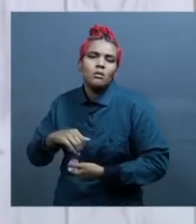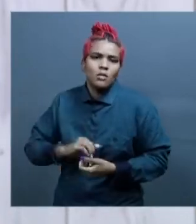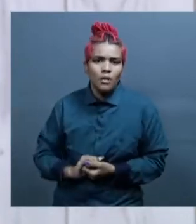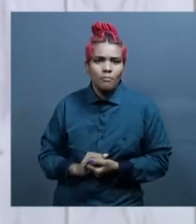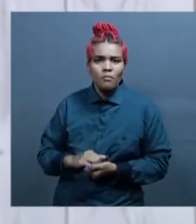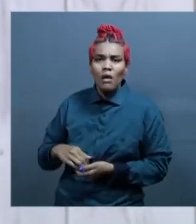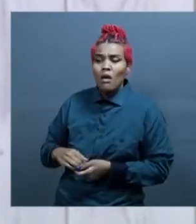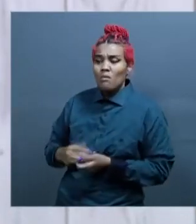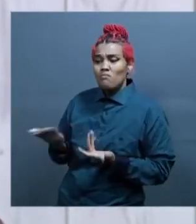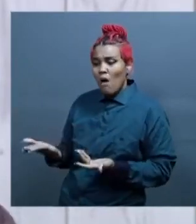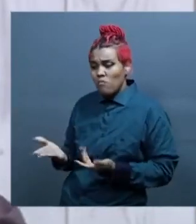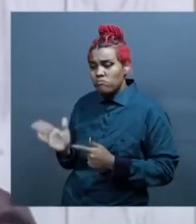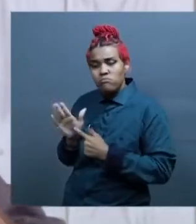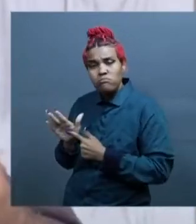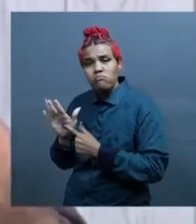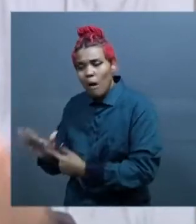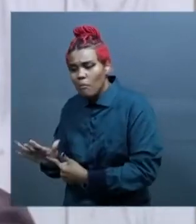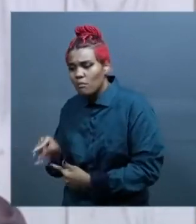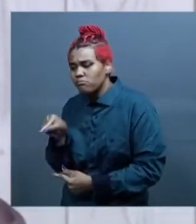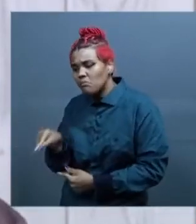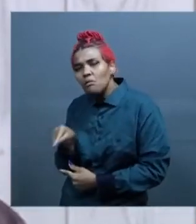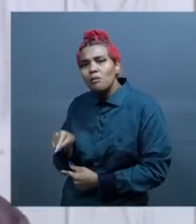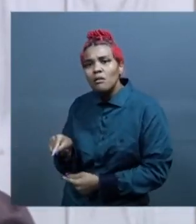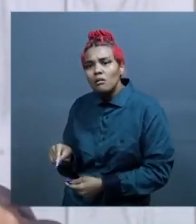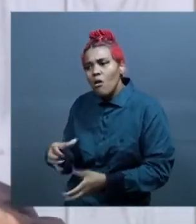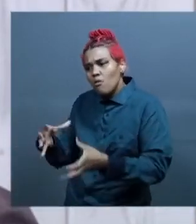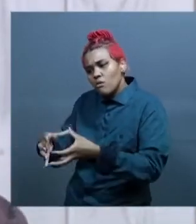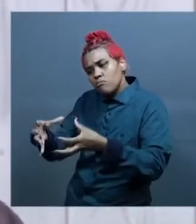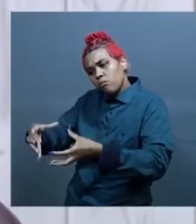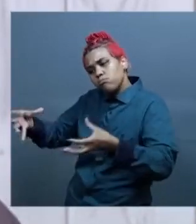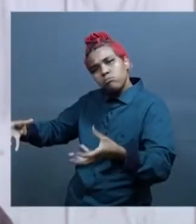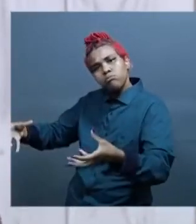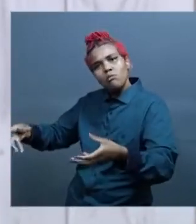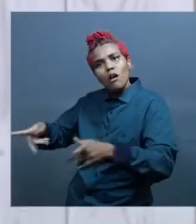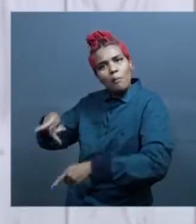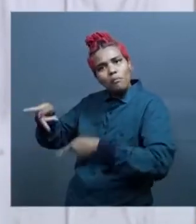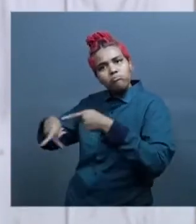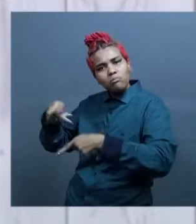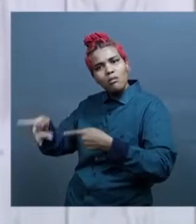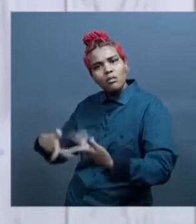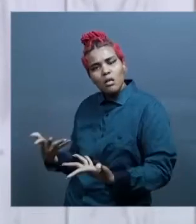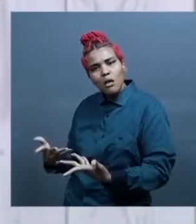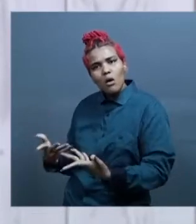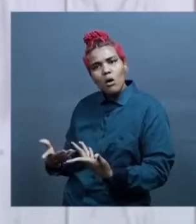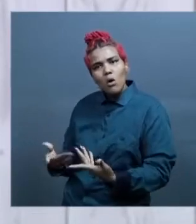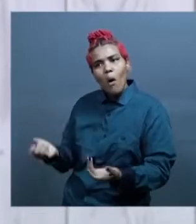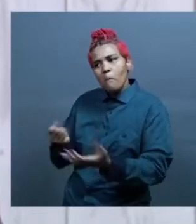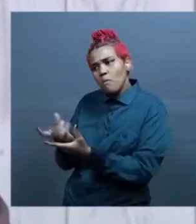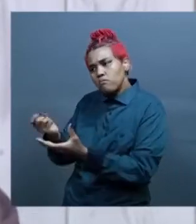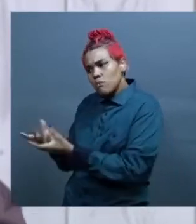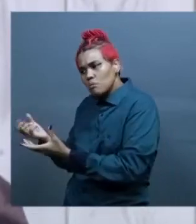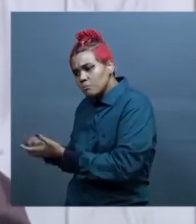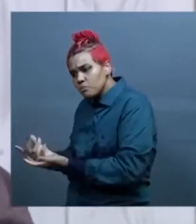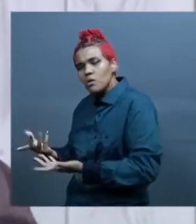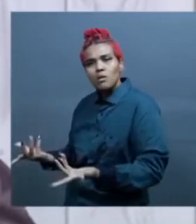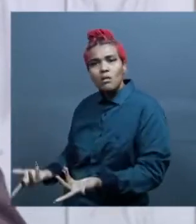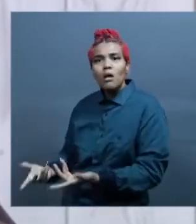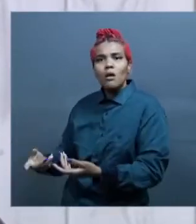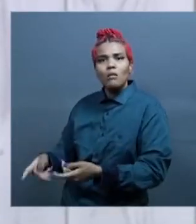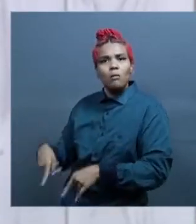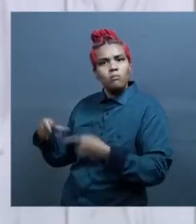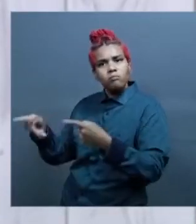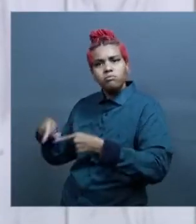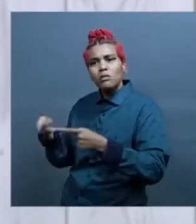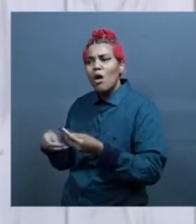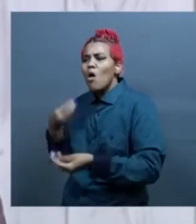que nós temos diante do crescimento populacional diante do aumento do consumo dessa população que nós temos como que nós podemos produzir